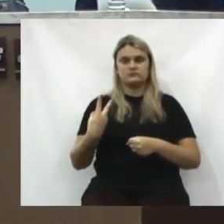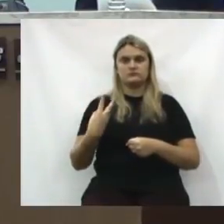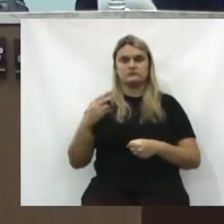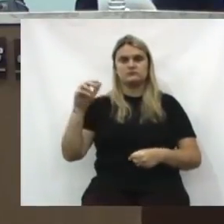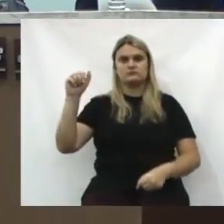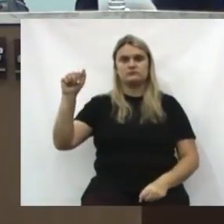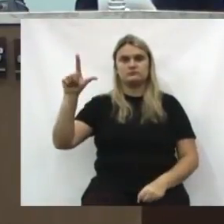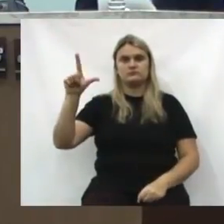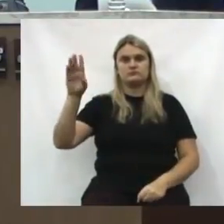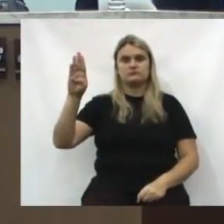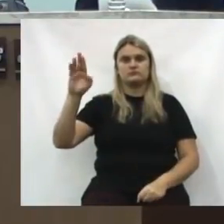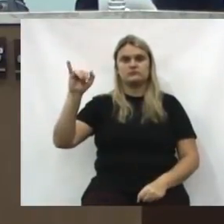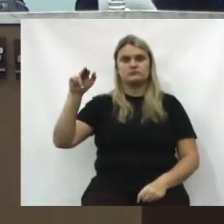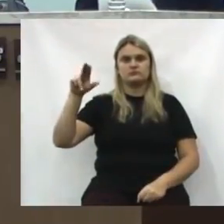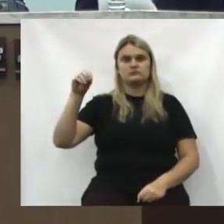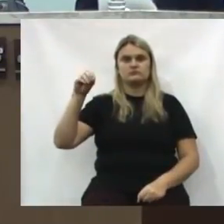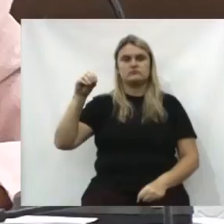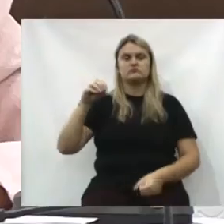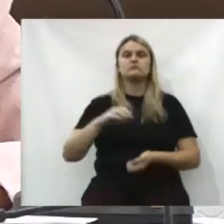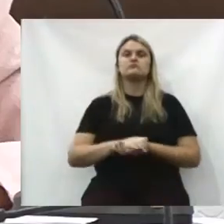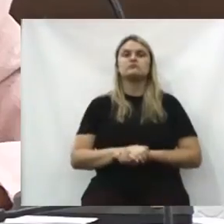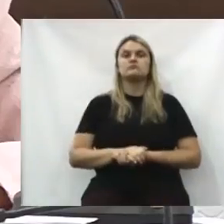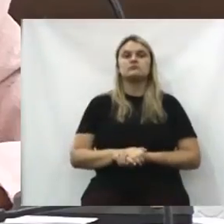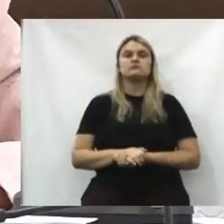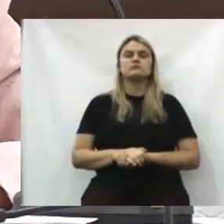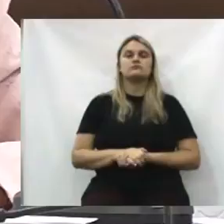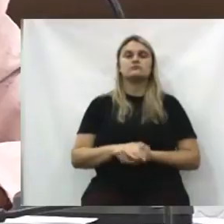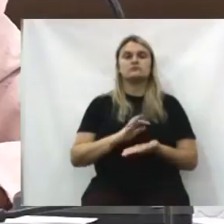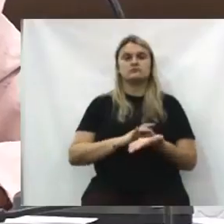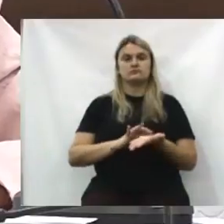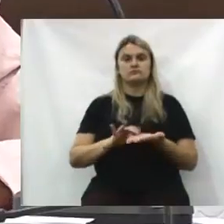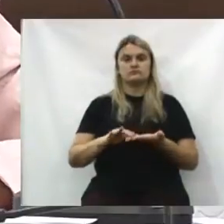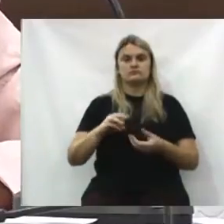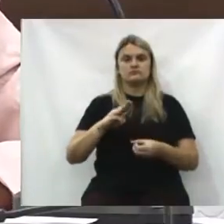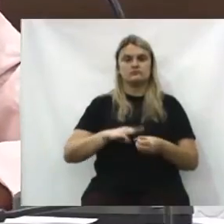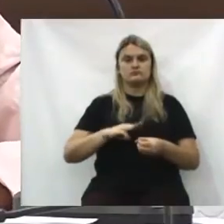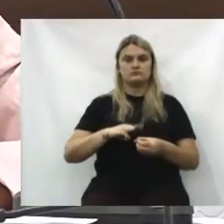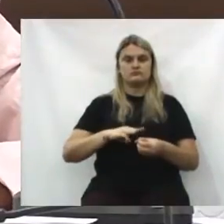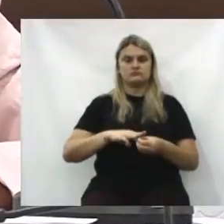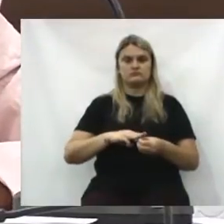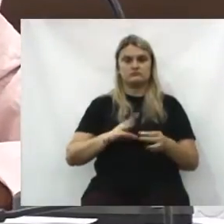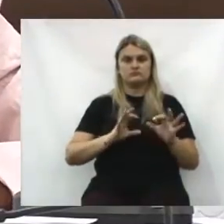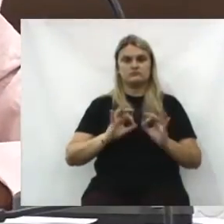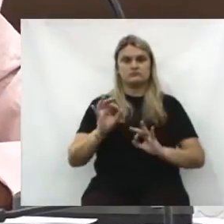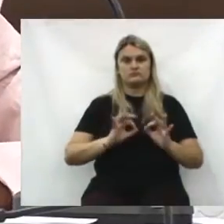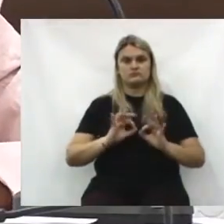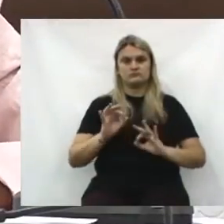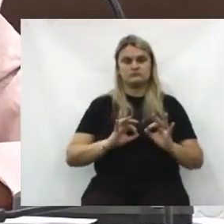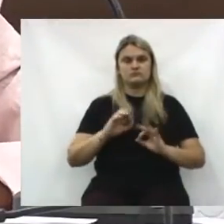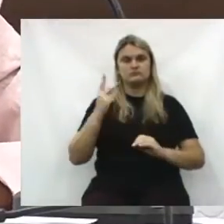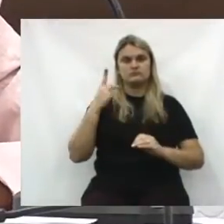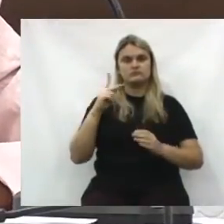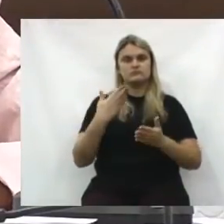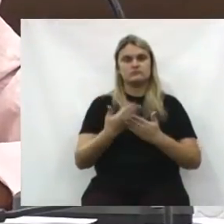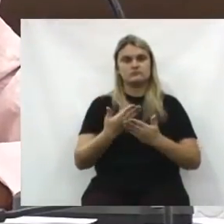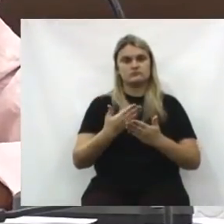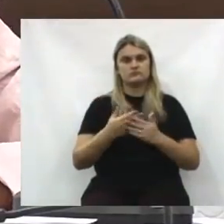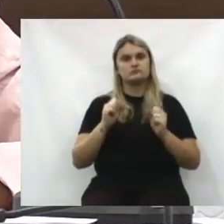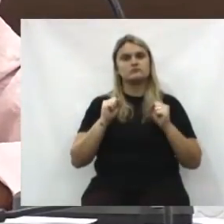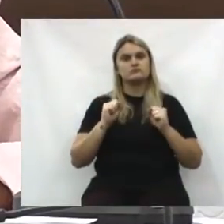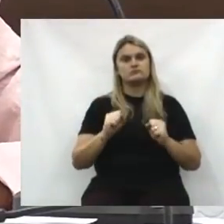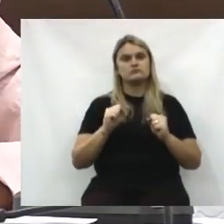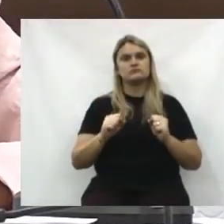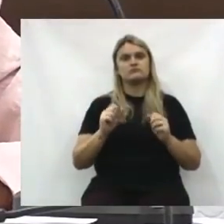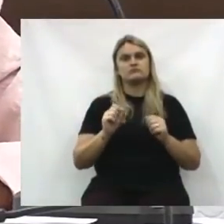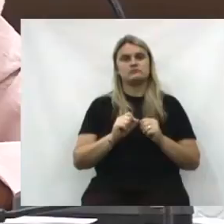31/2017, do vereador Albino Schwezorski. A Secretaria Municipal de Planejamento